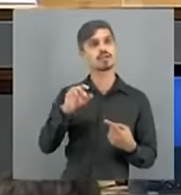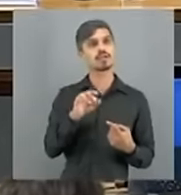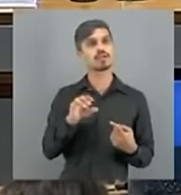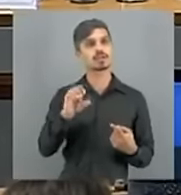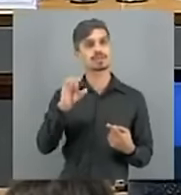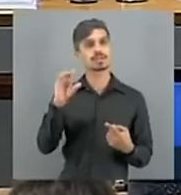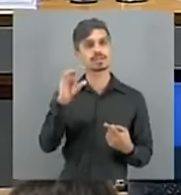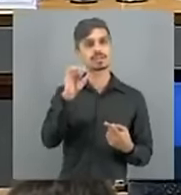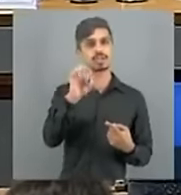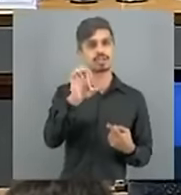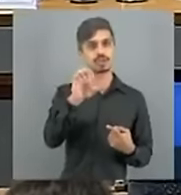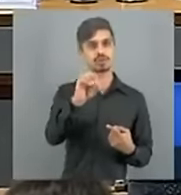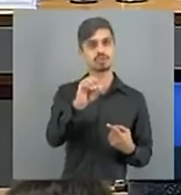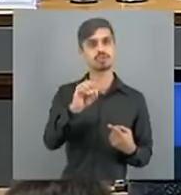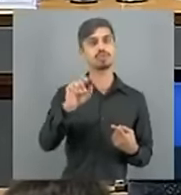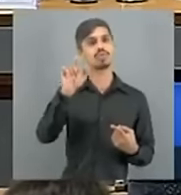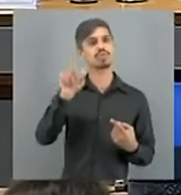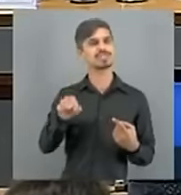Joe Tessitore?